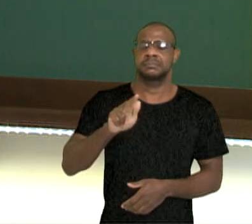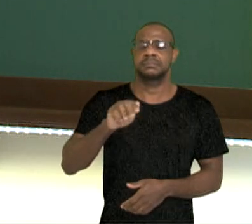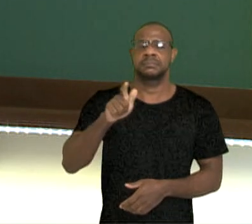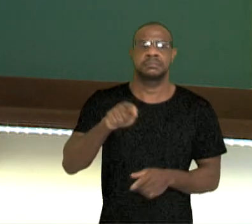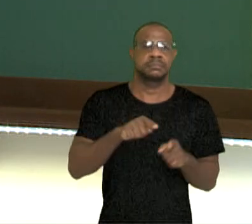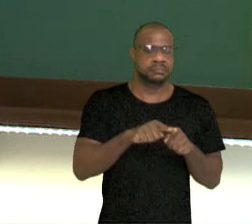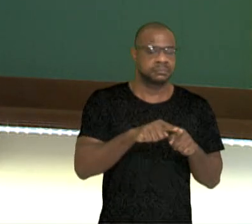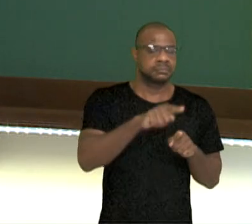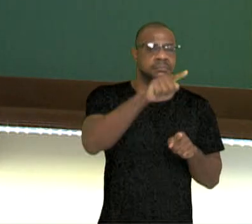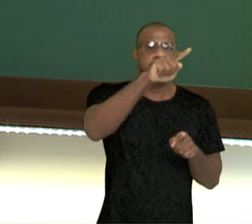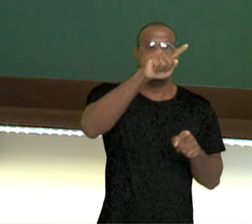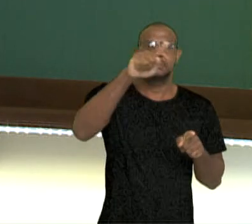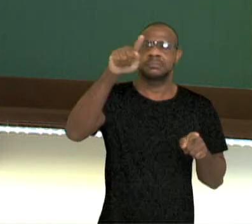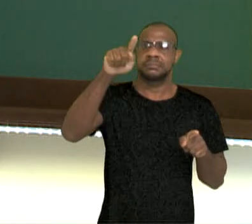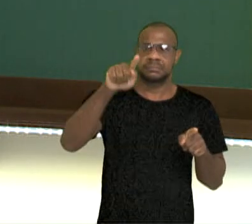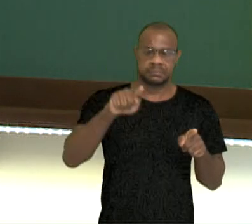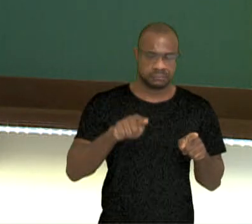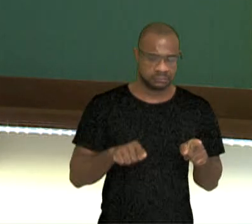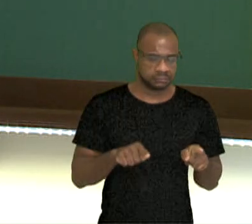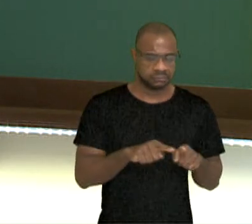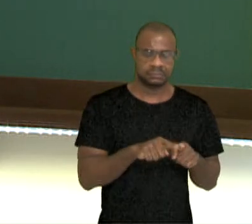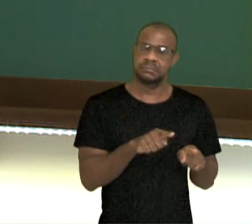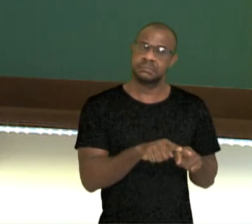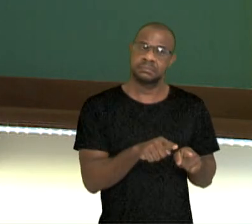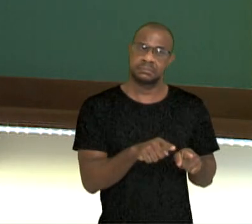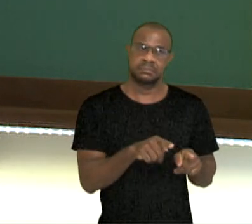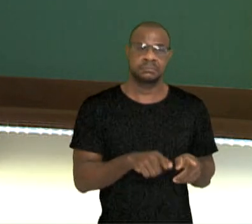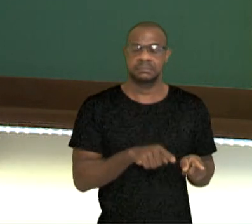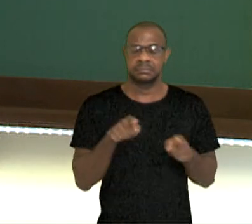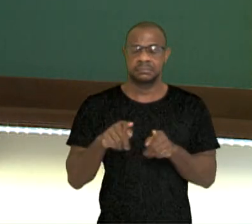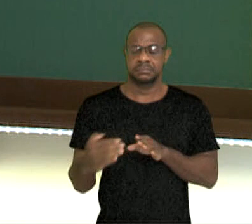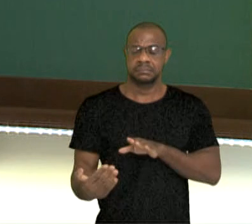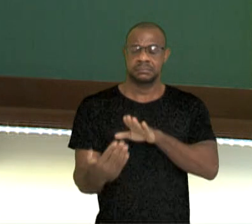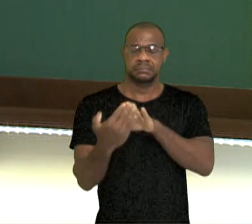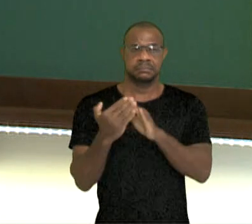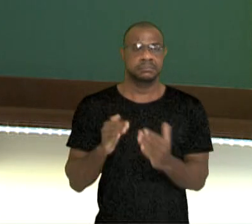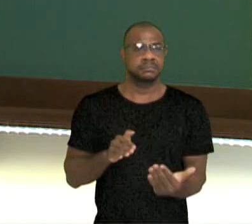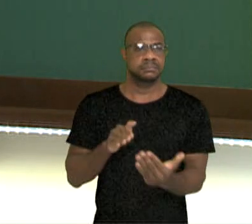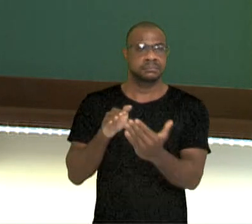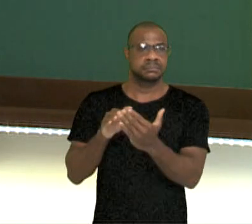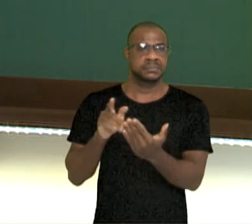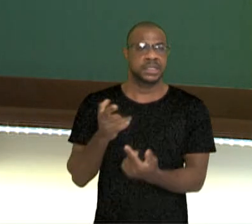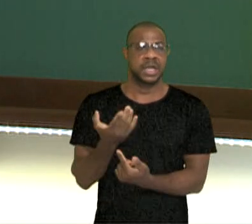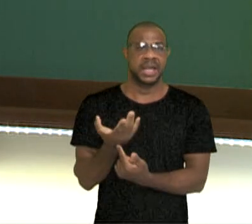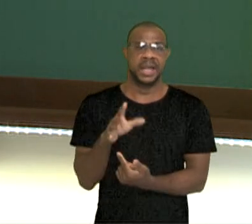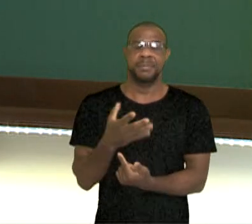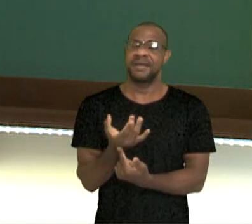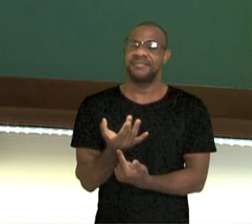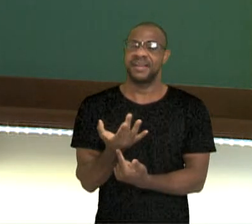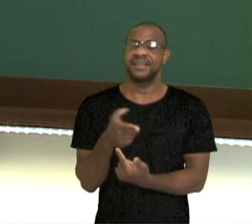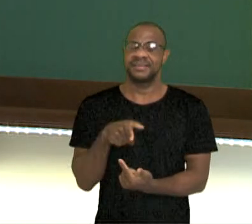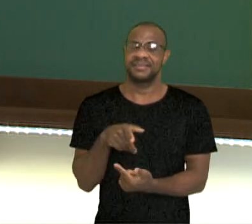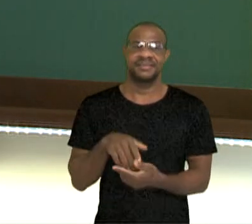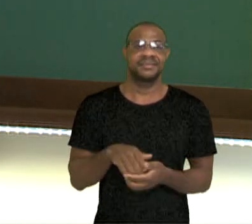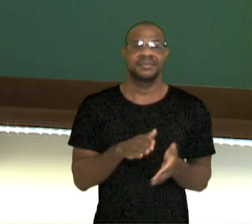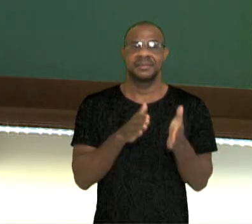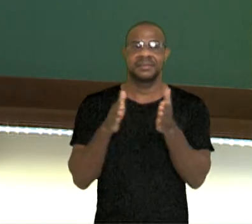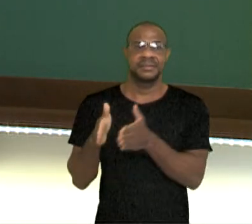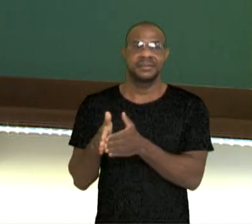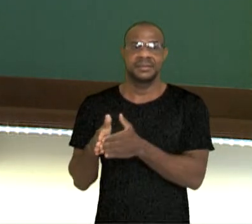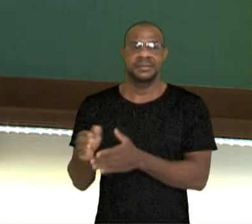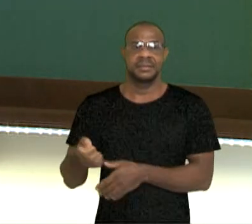do sapato, de um tijolo. Esse aqui é uma pirâmide, né, uma vela que foi feita na forma de uma pirâmide. E ali é o